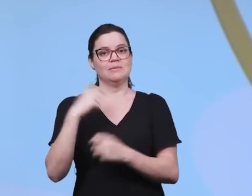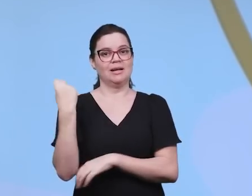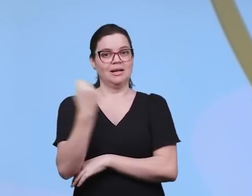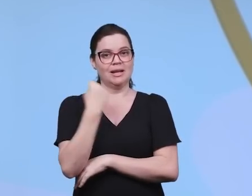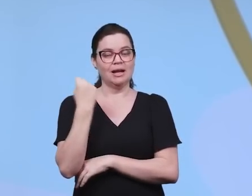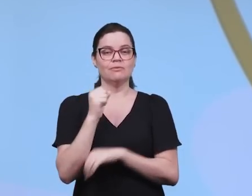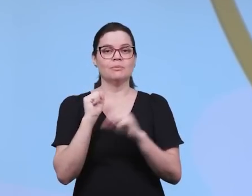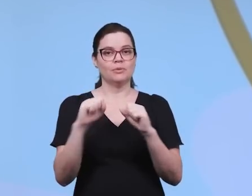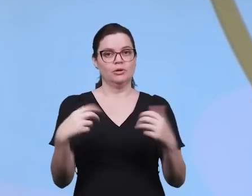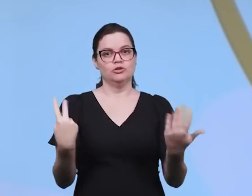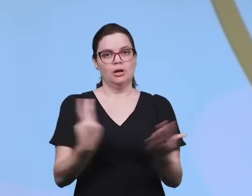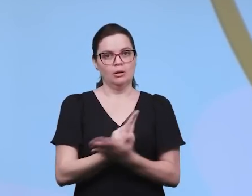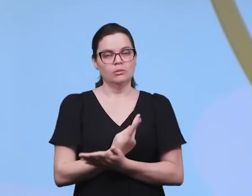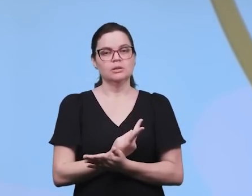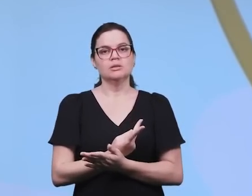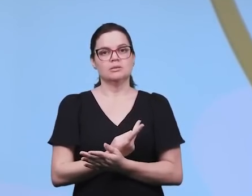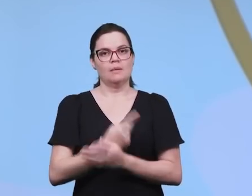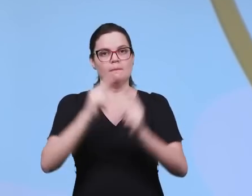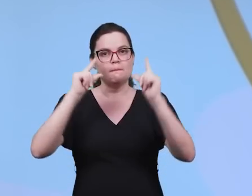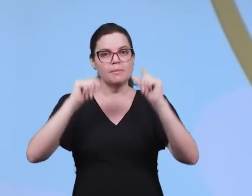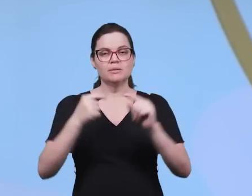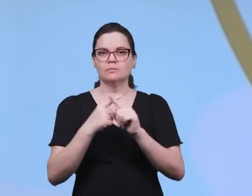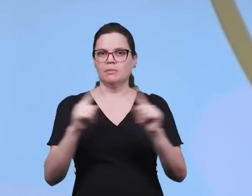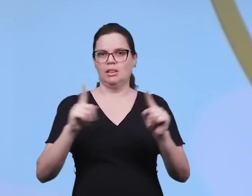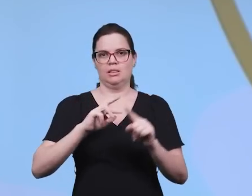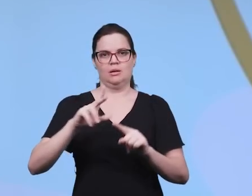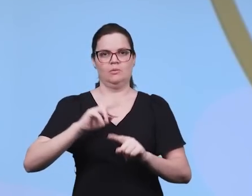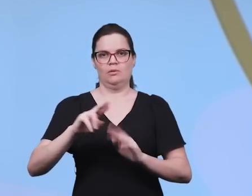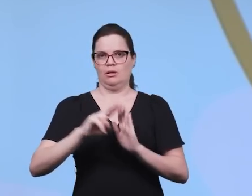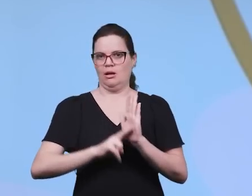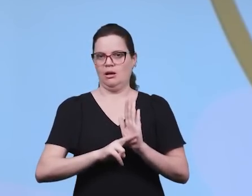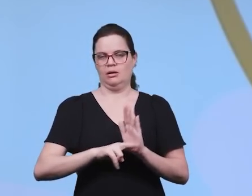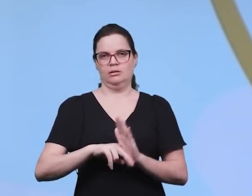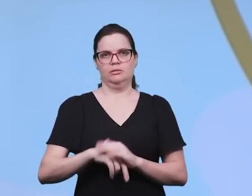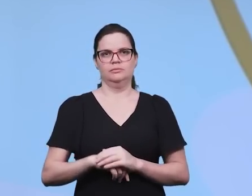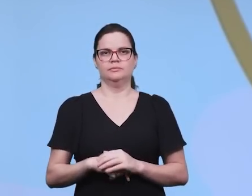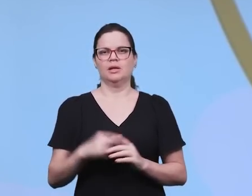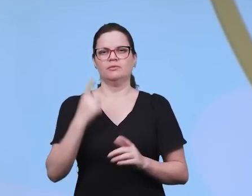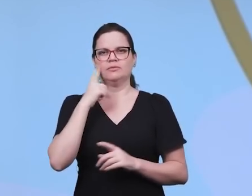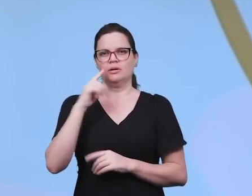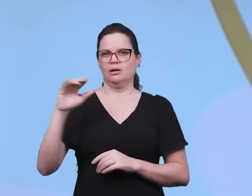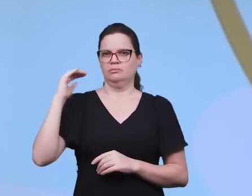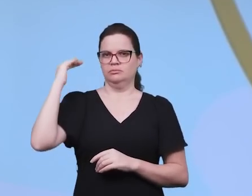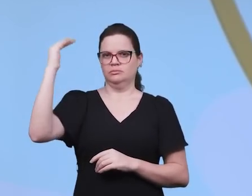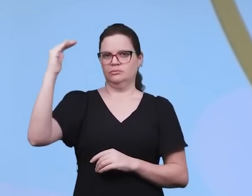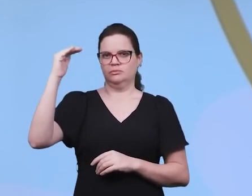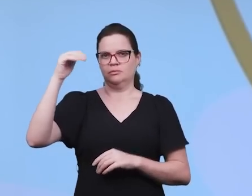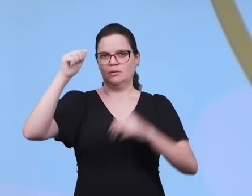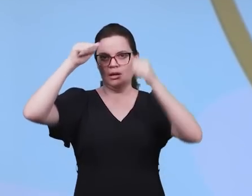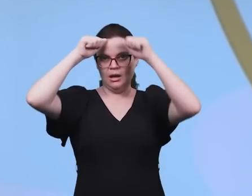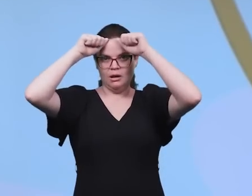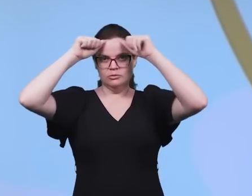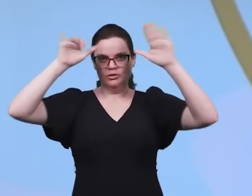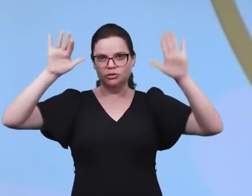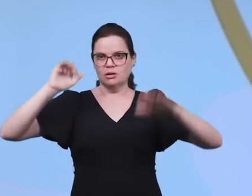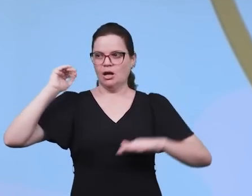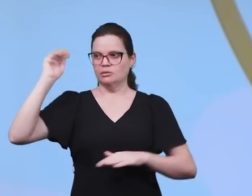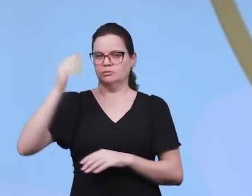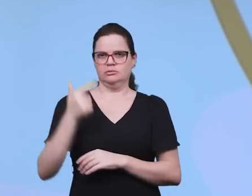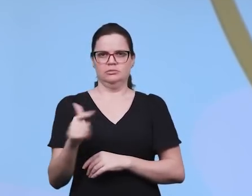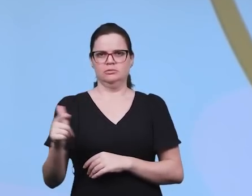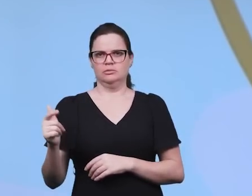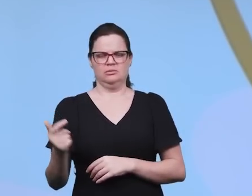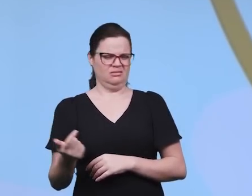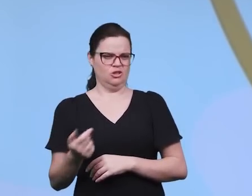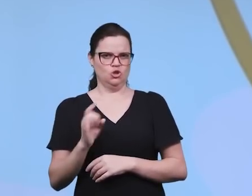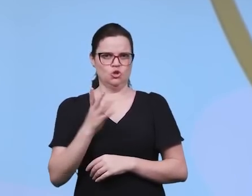regra, né? Outro fator que é muito comum a gente ouvir é o seguinte: mas autismo não dá em adultos, só dá em crianças. Olha, como